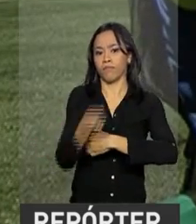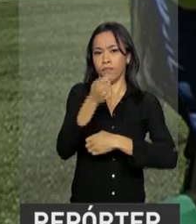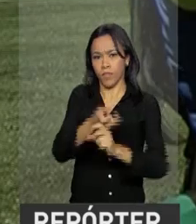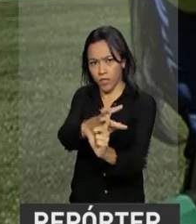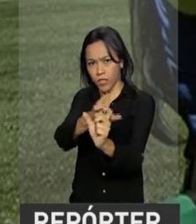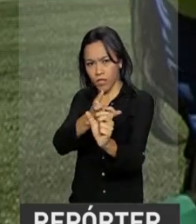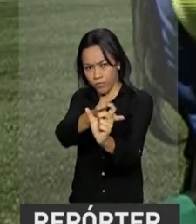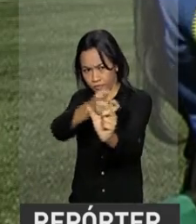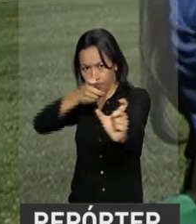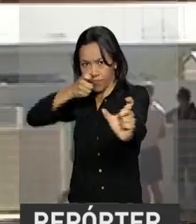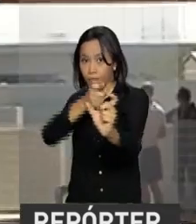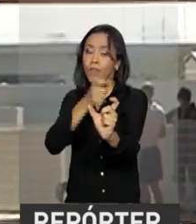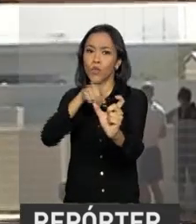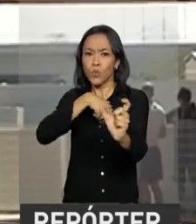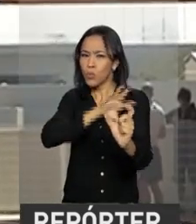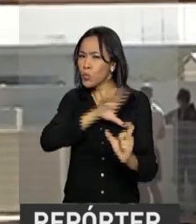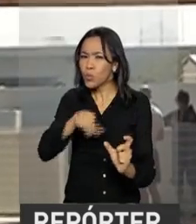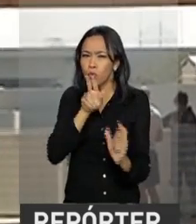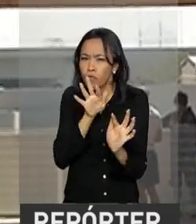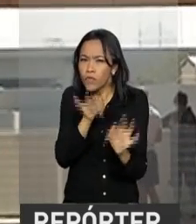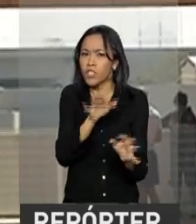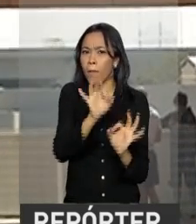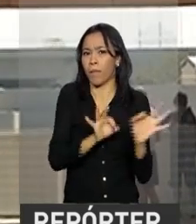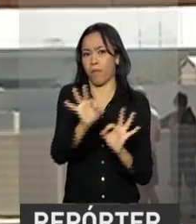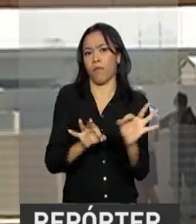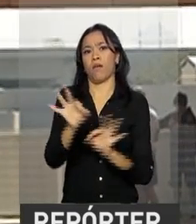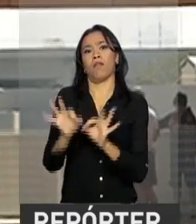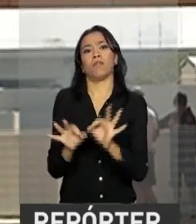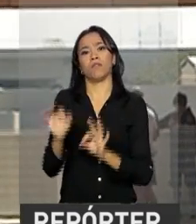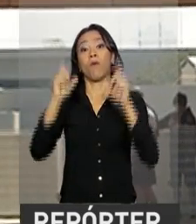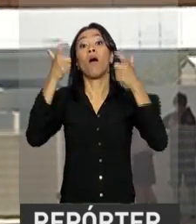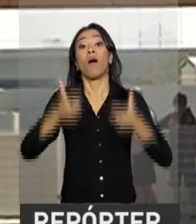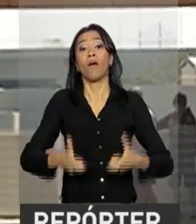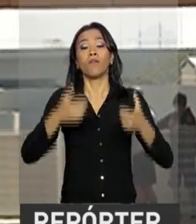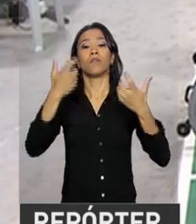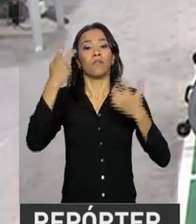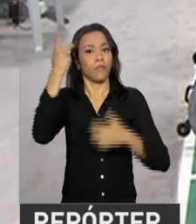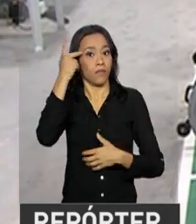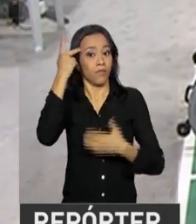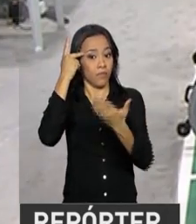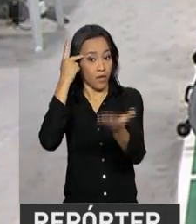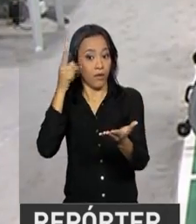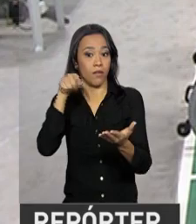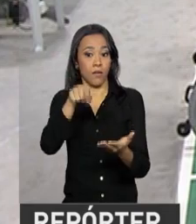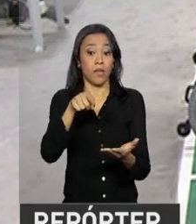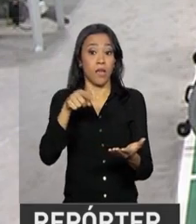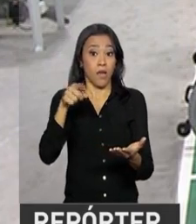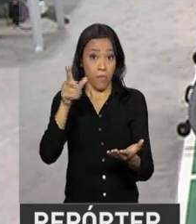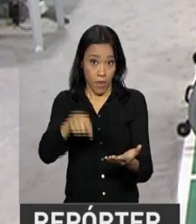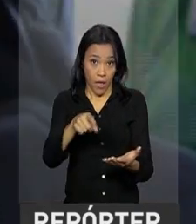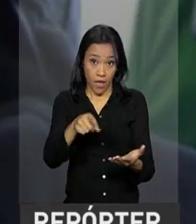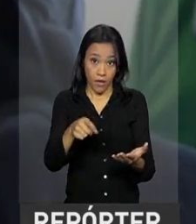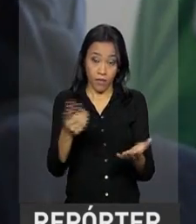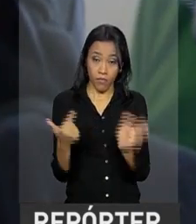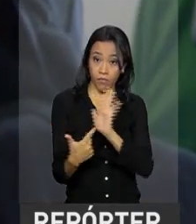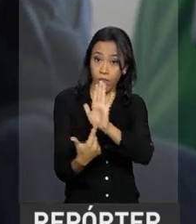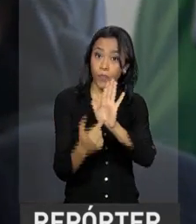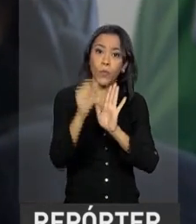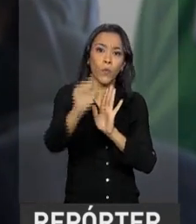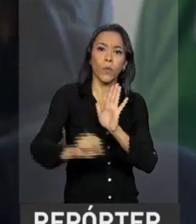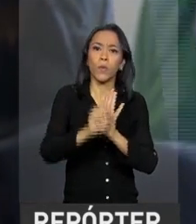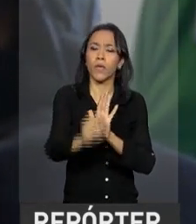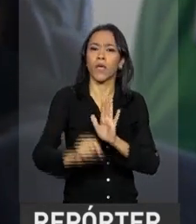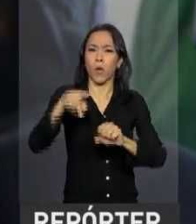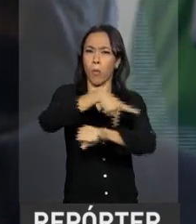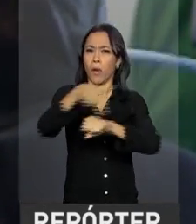fase final de preparação no centro paralímpico brasileiro em São Paulo a projeção para esta edição é que o país